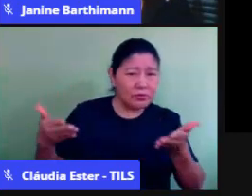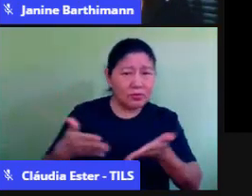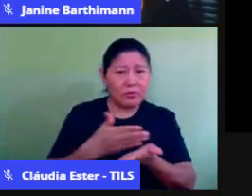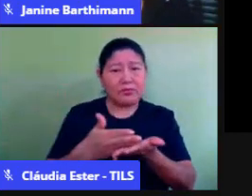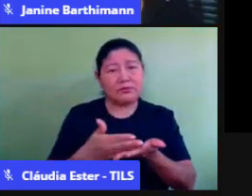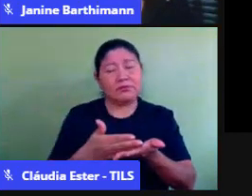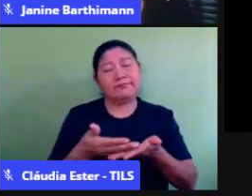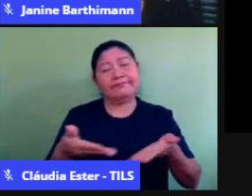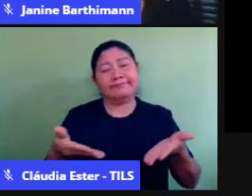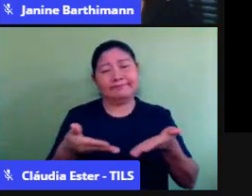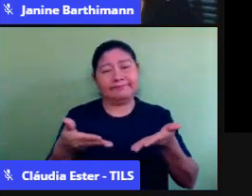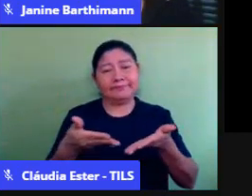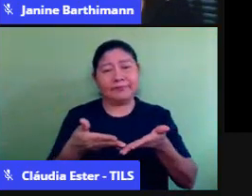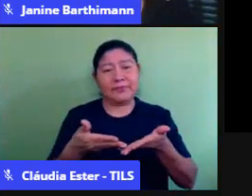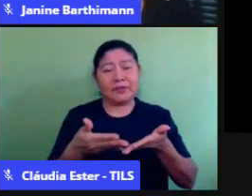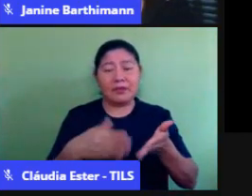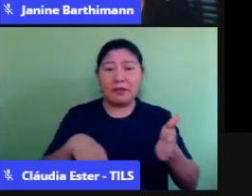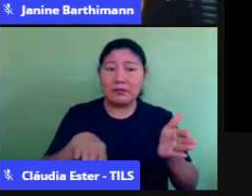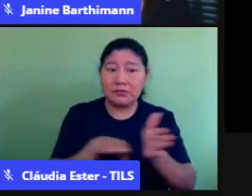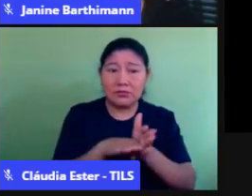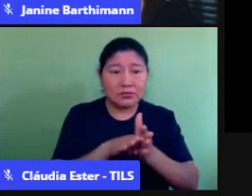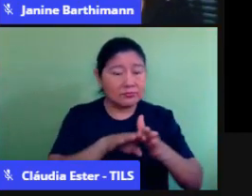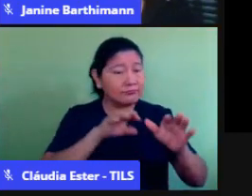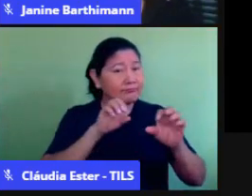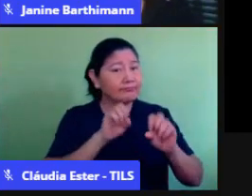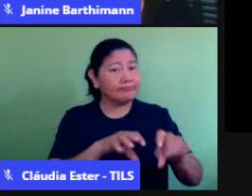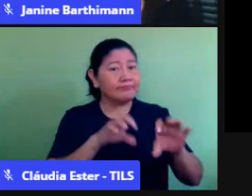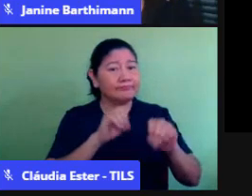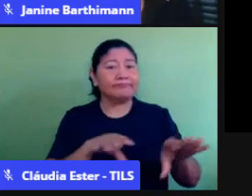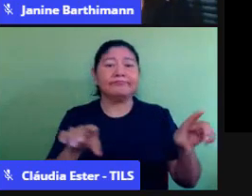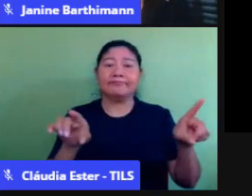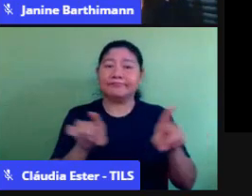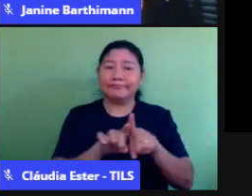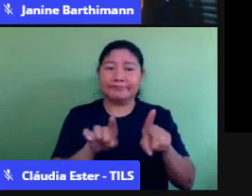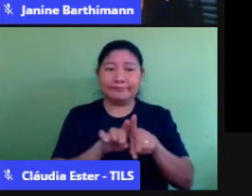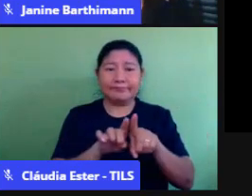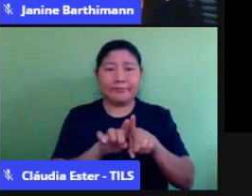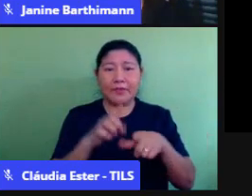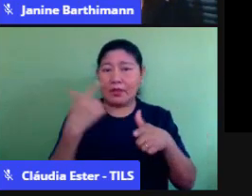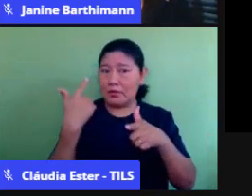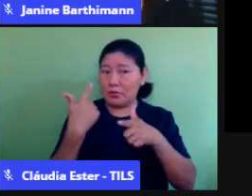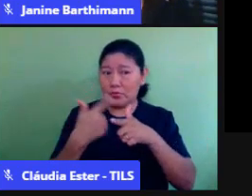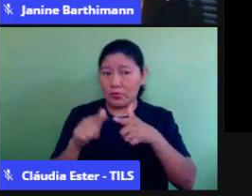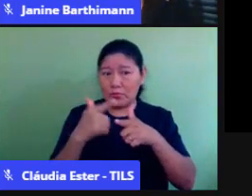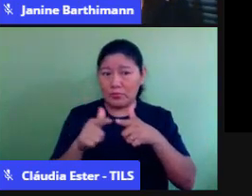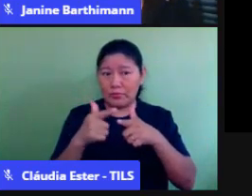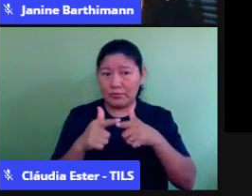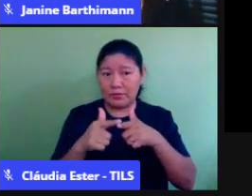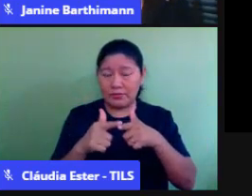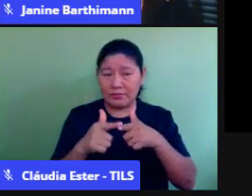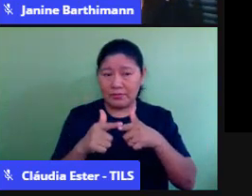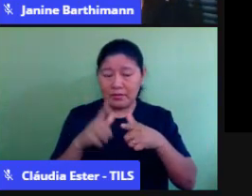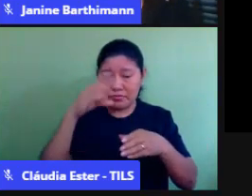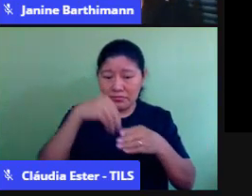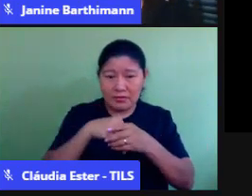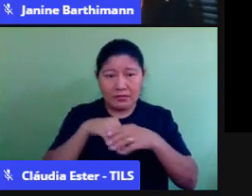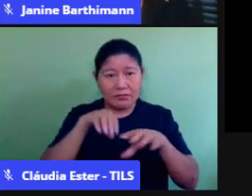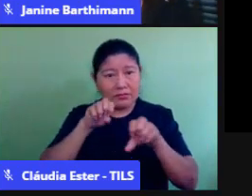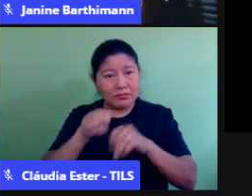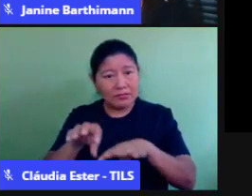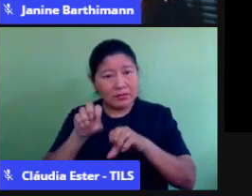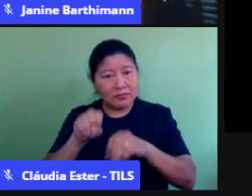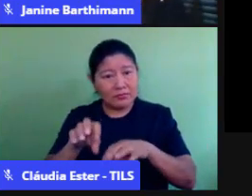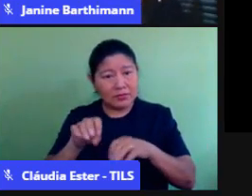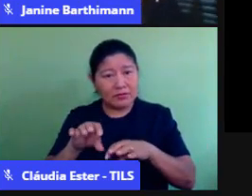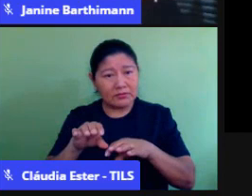chega, né, à educação, né? A crise na educação, na perspectiva da Hannah Arendt, né,